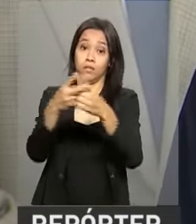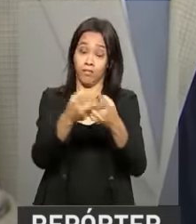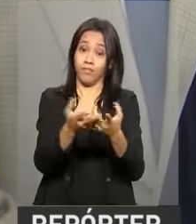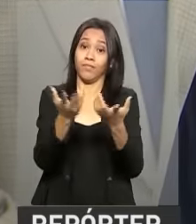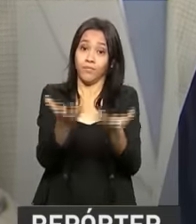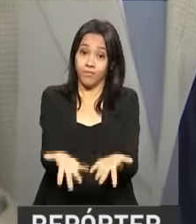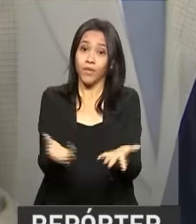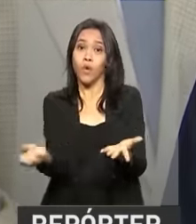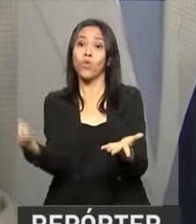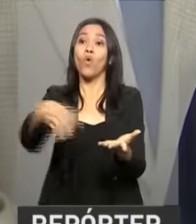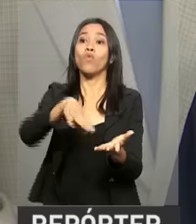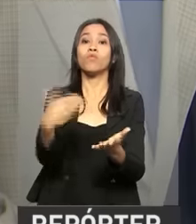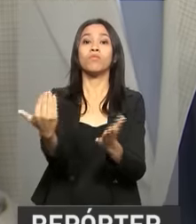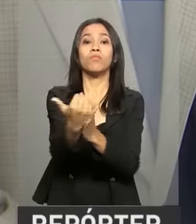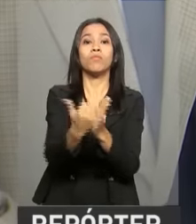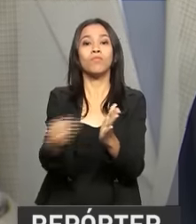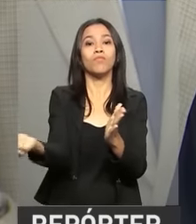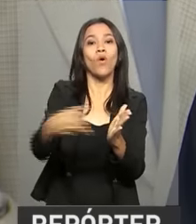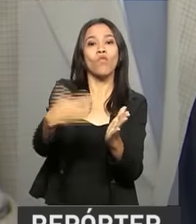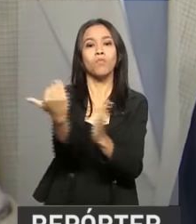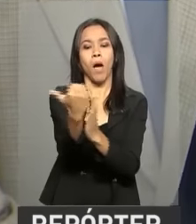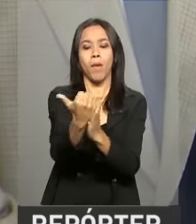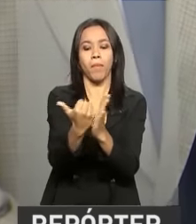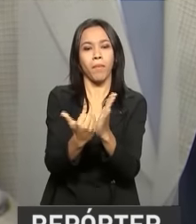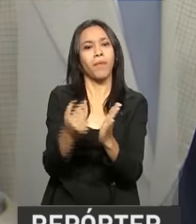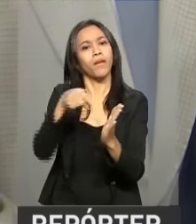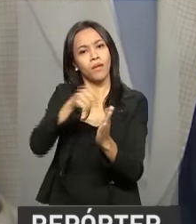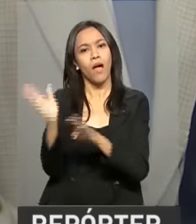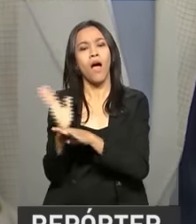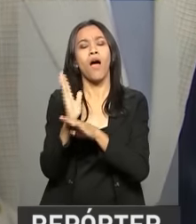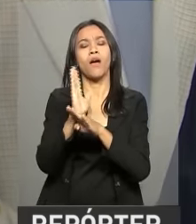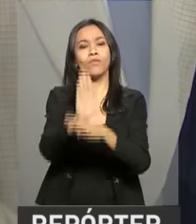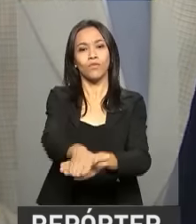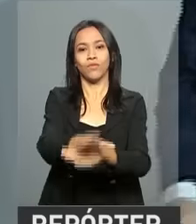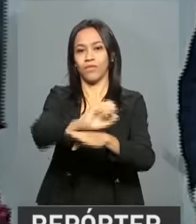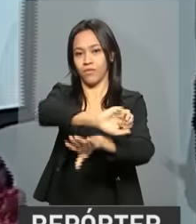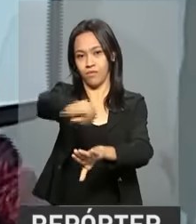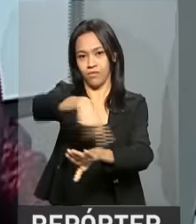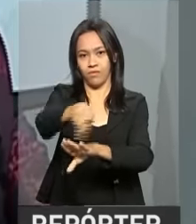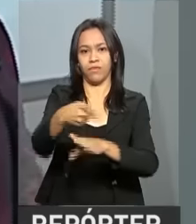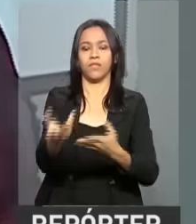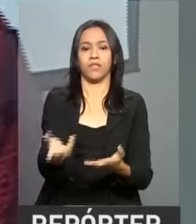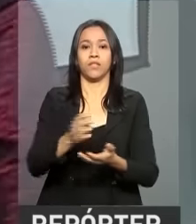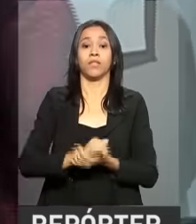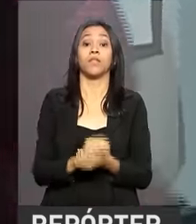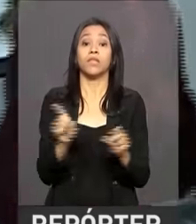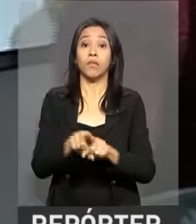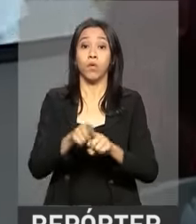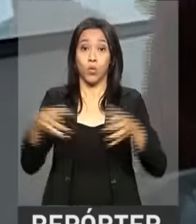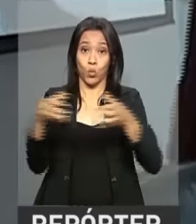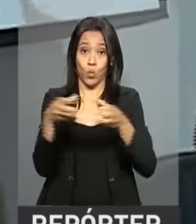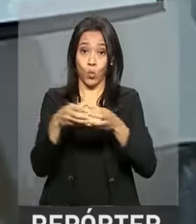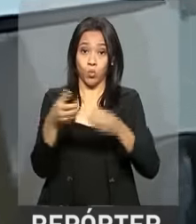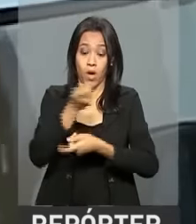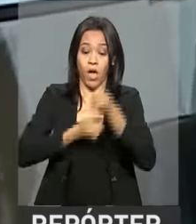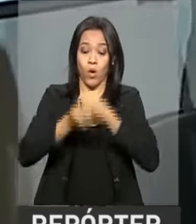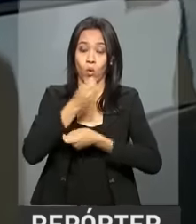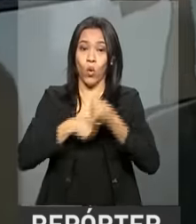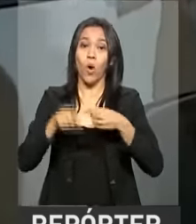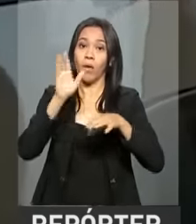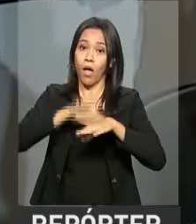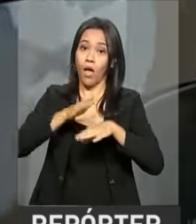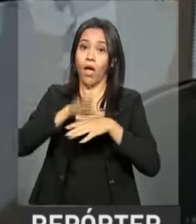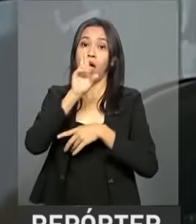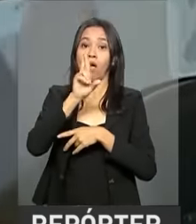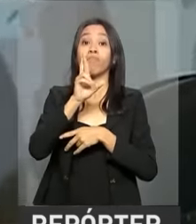ins setar outros programas que sejam úteis para o país o comando da equipe Econômica passou as mãos de Henrique